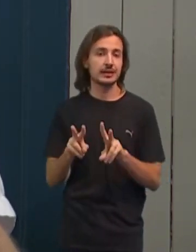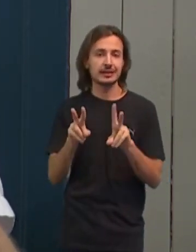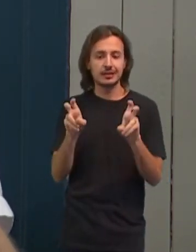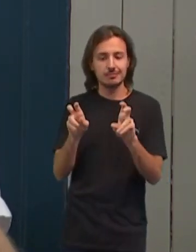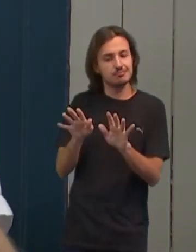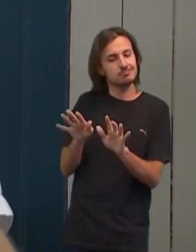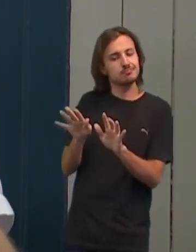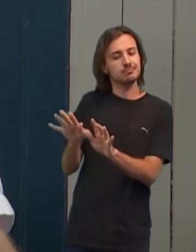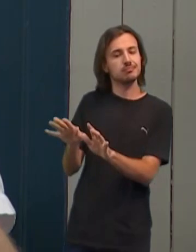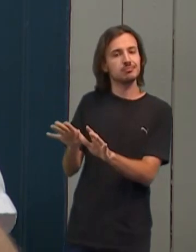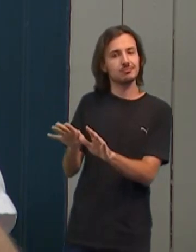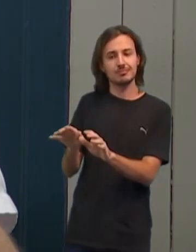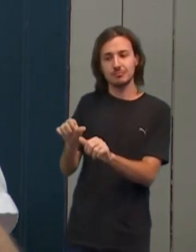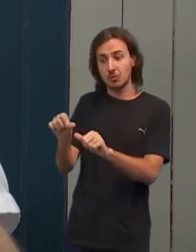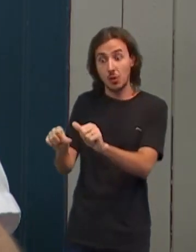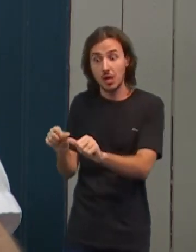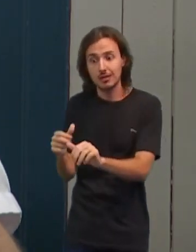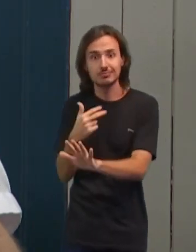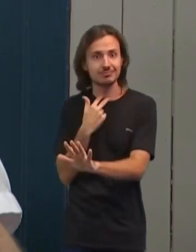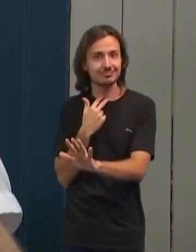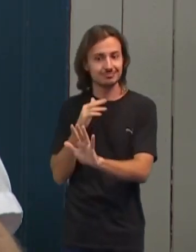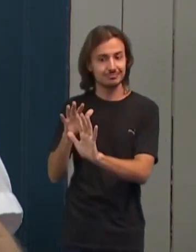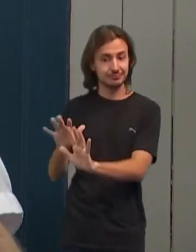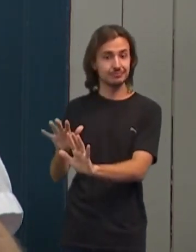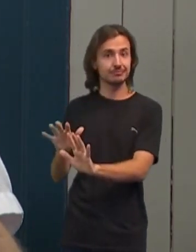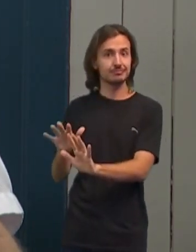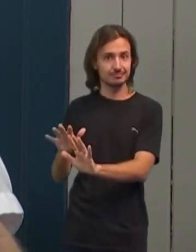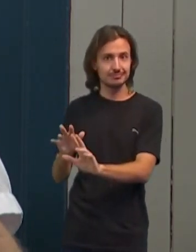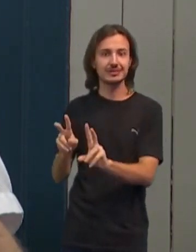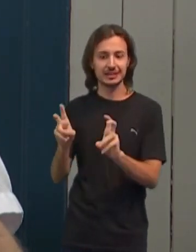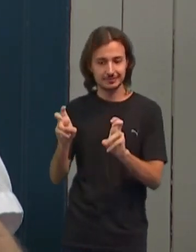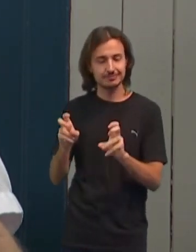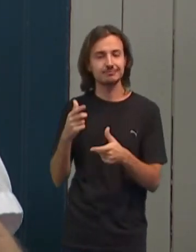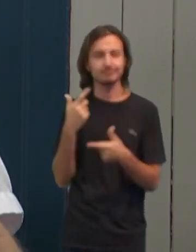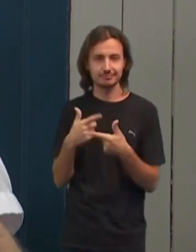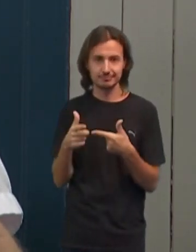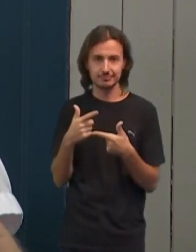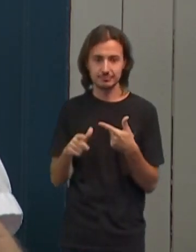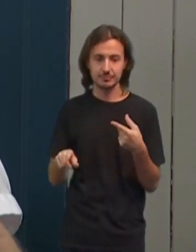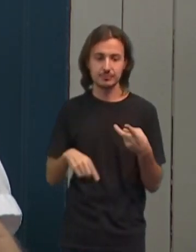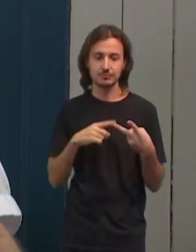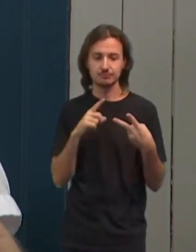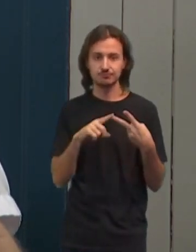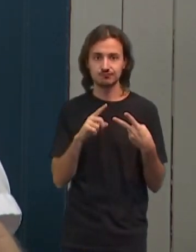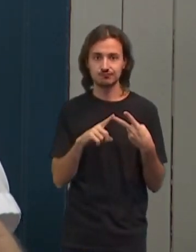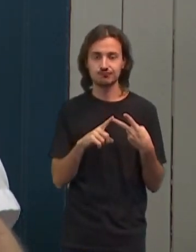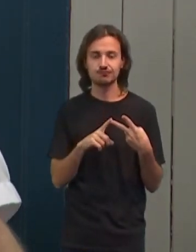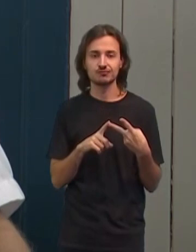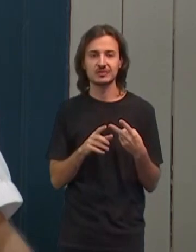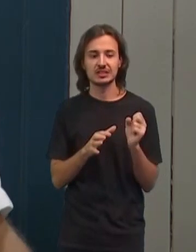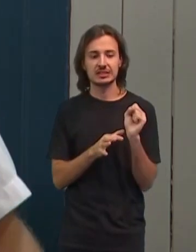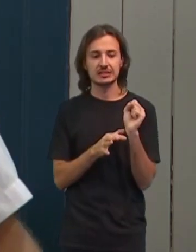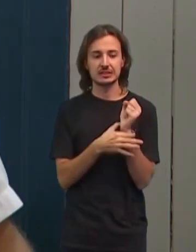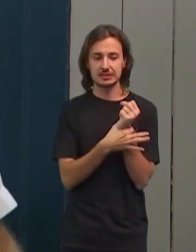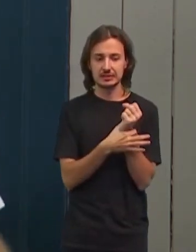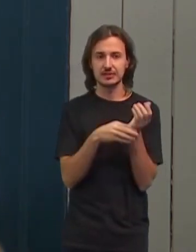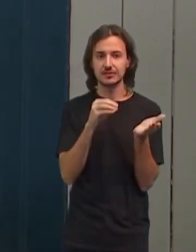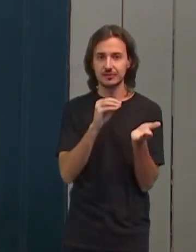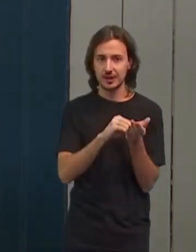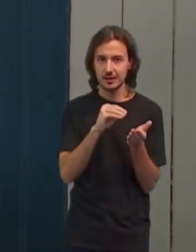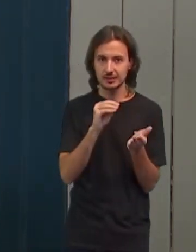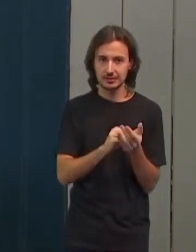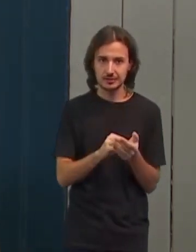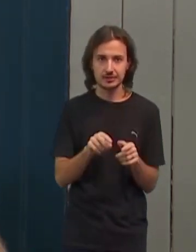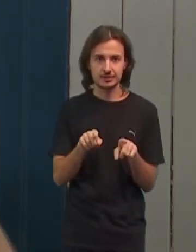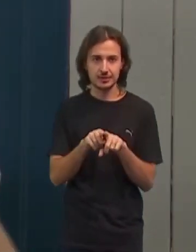tombamento. E a outra é a questão de insegurança que está em torno da Avenida Andrada, ali na Mergulhão, naquela